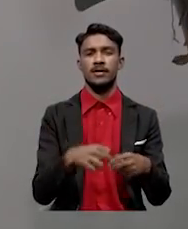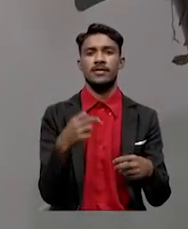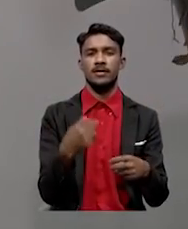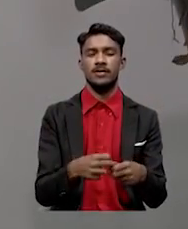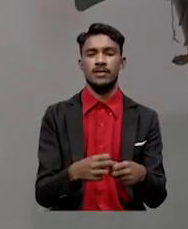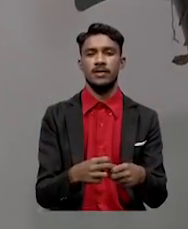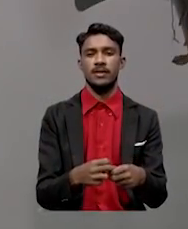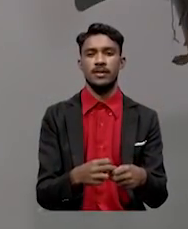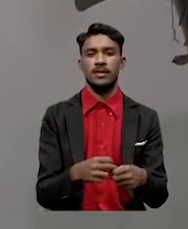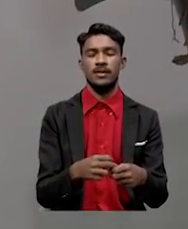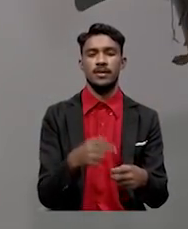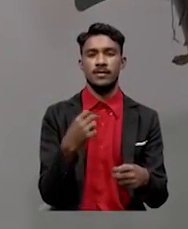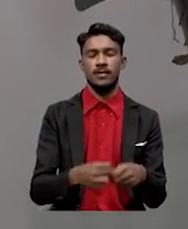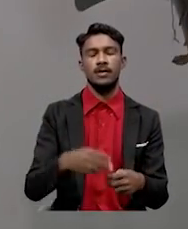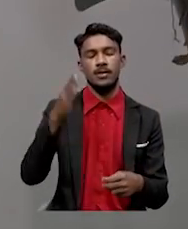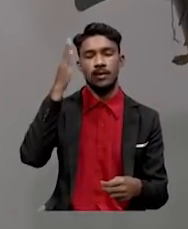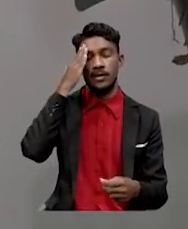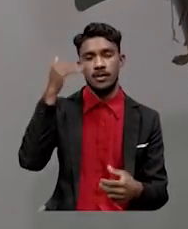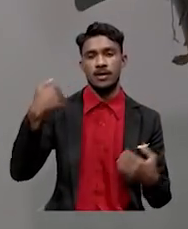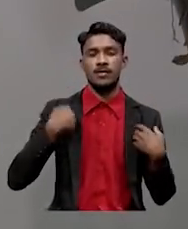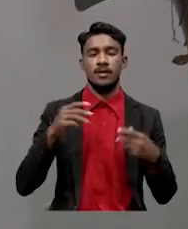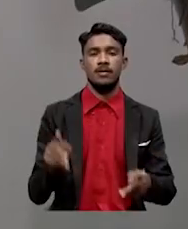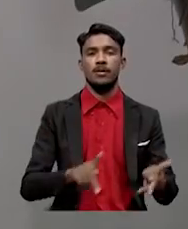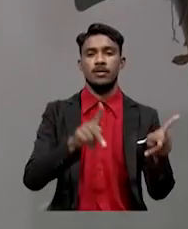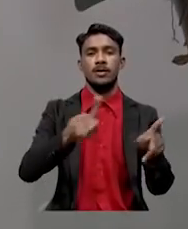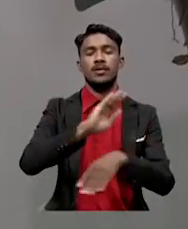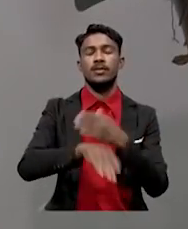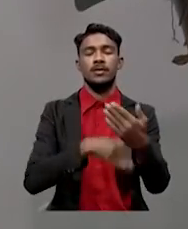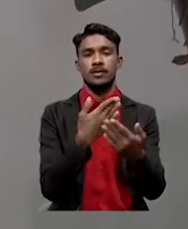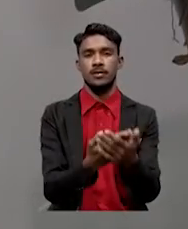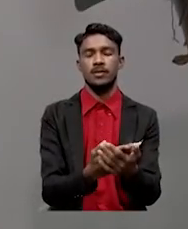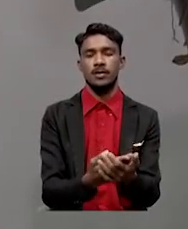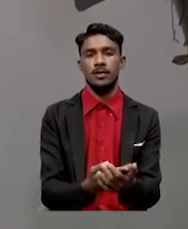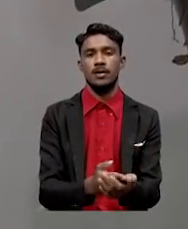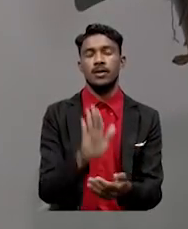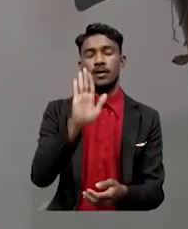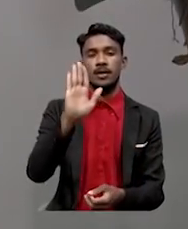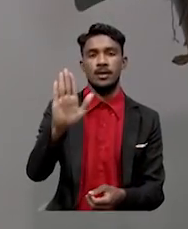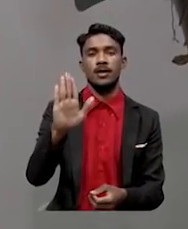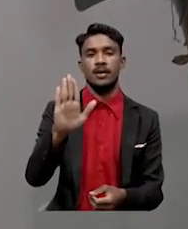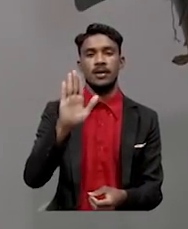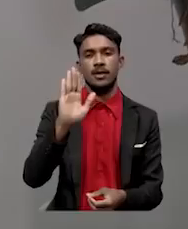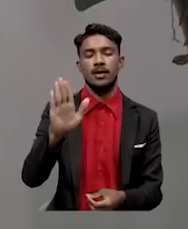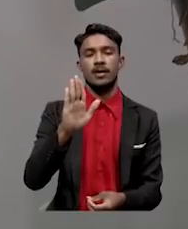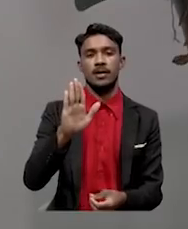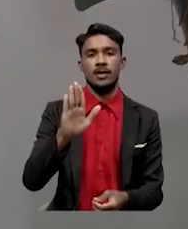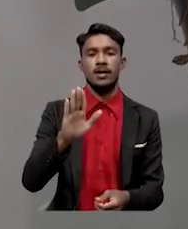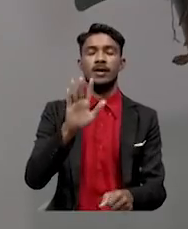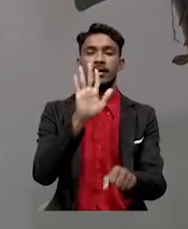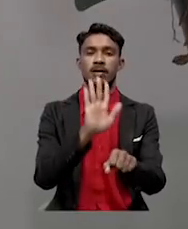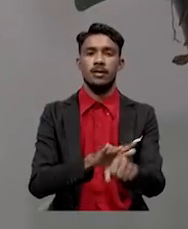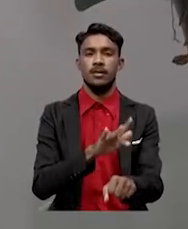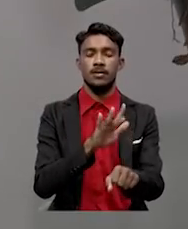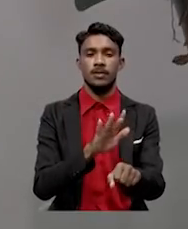confuso de anoi é público né público tomar né nem pegaram né nem influência né questão